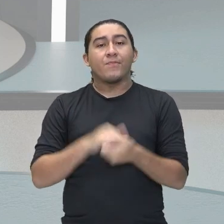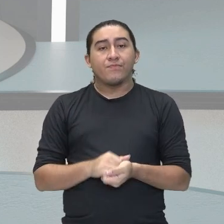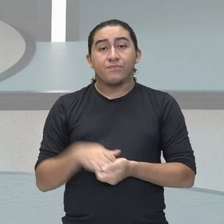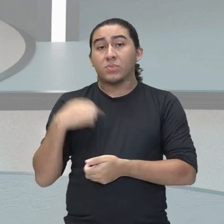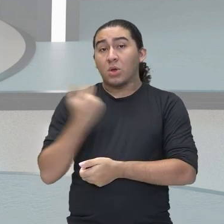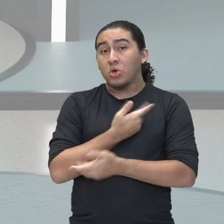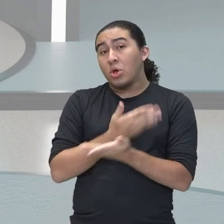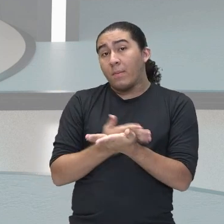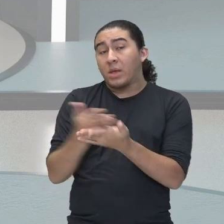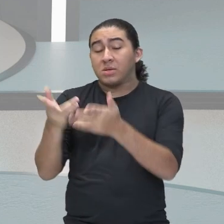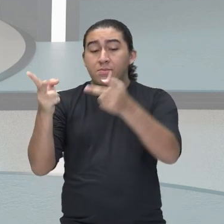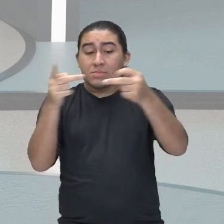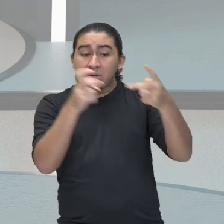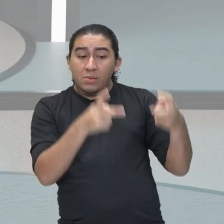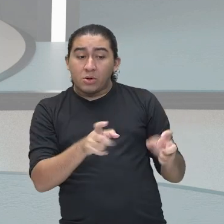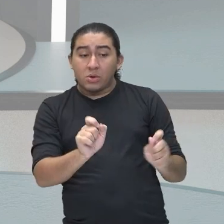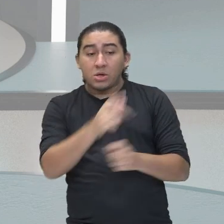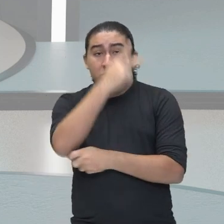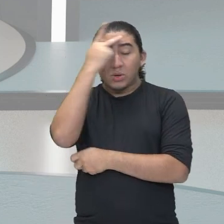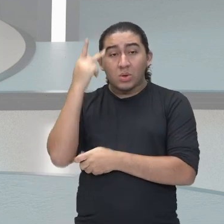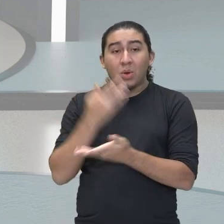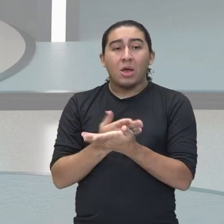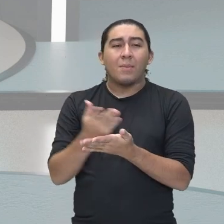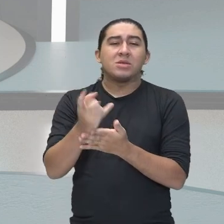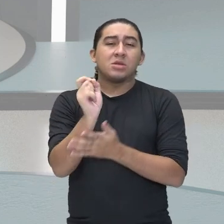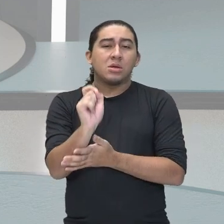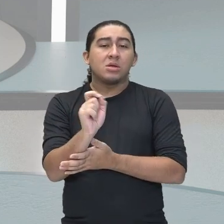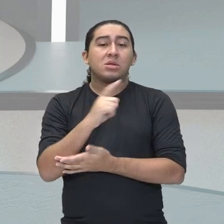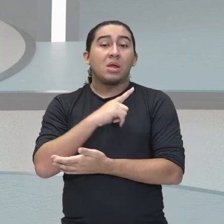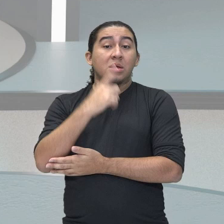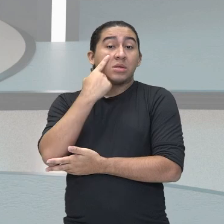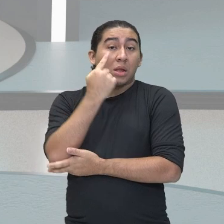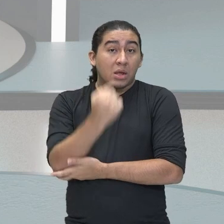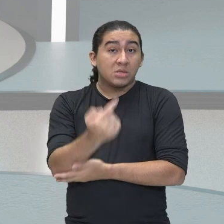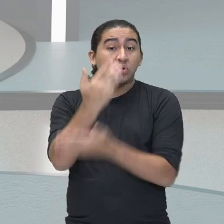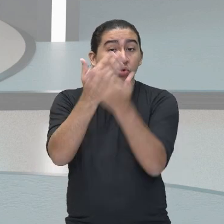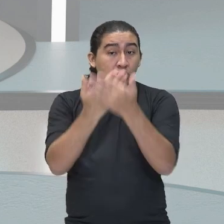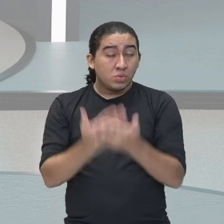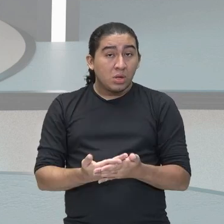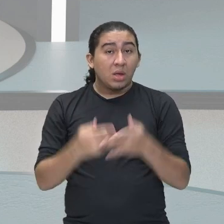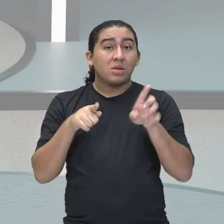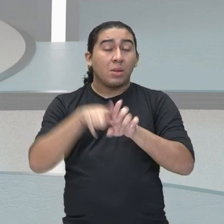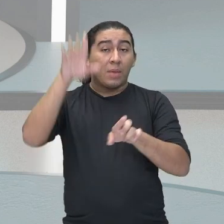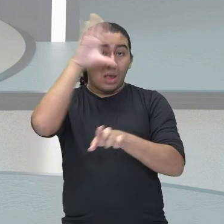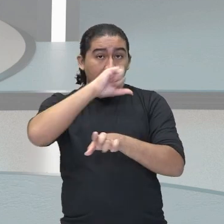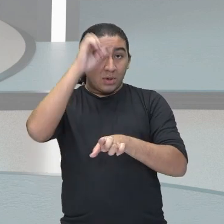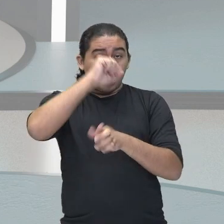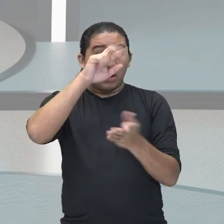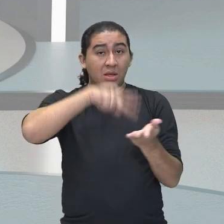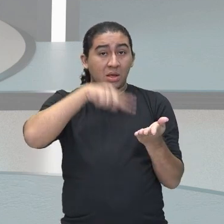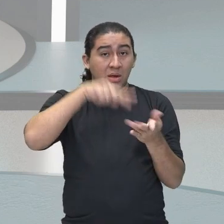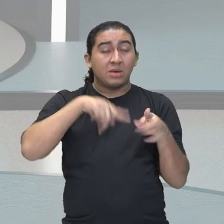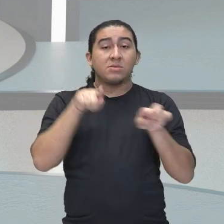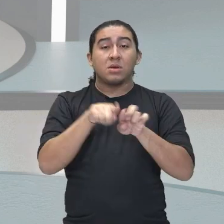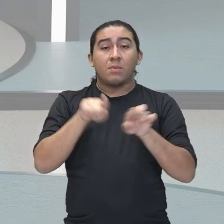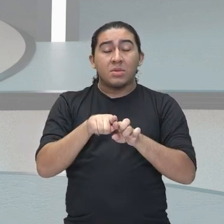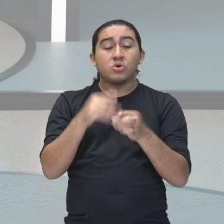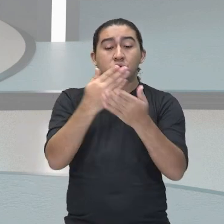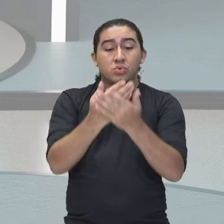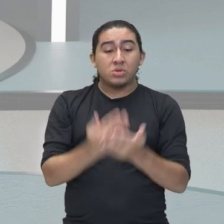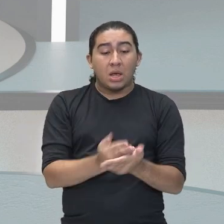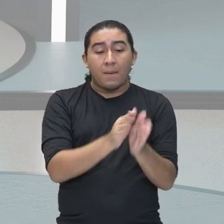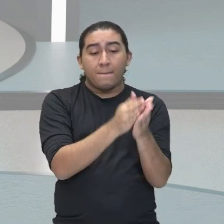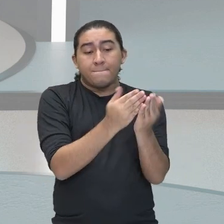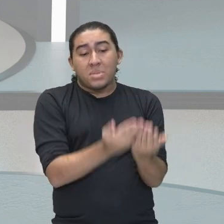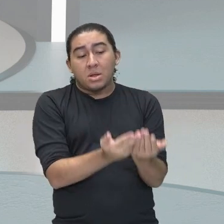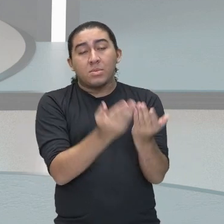começamos a perceber que as pessoas começam a se interessar em estudar, em aprender a ler, estudar a Bíblia e